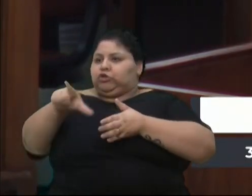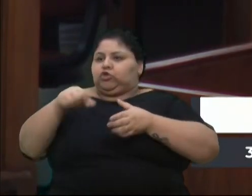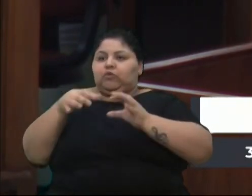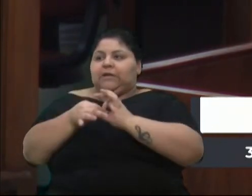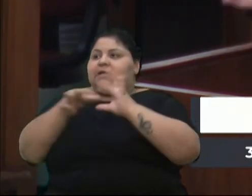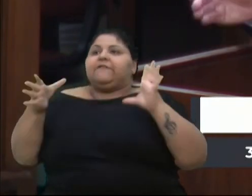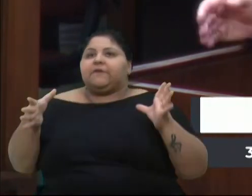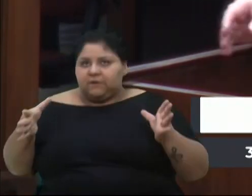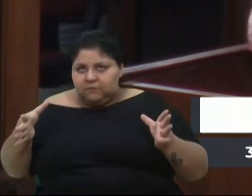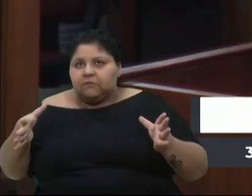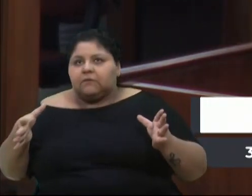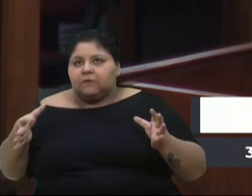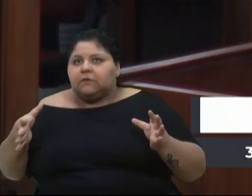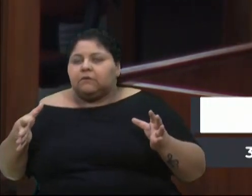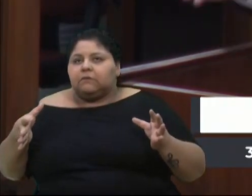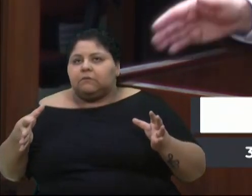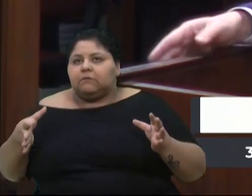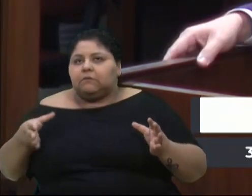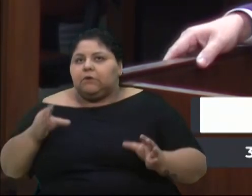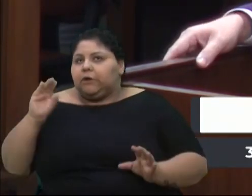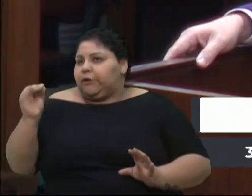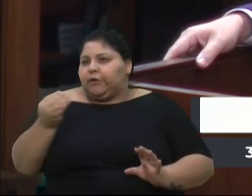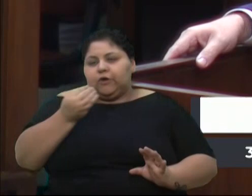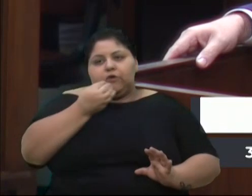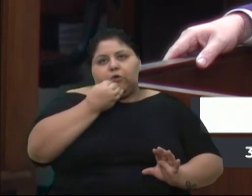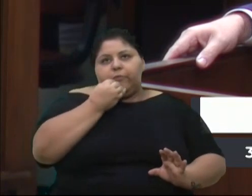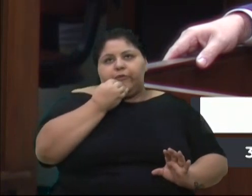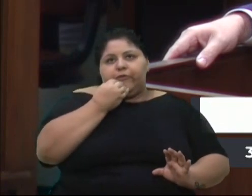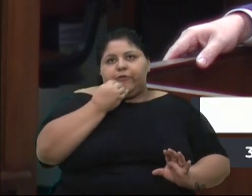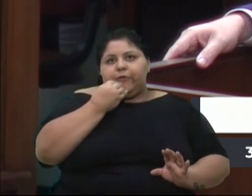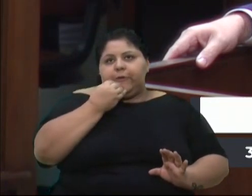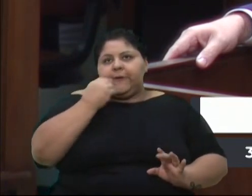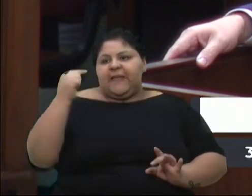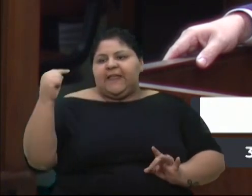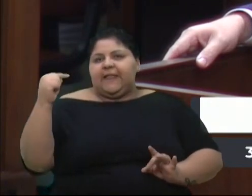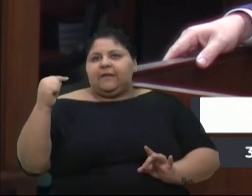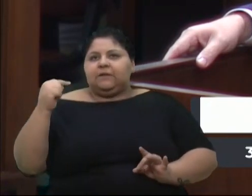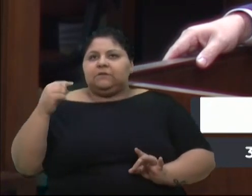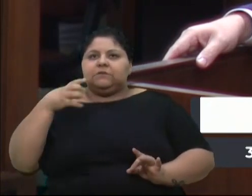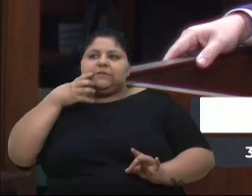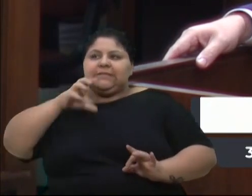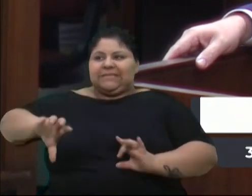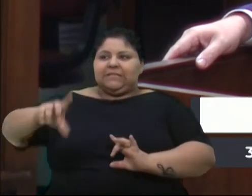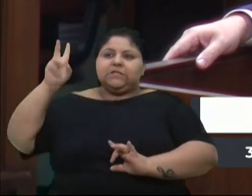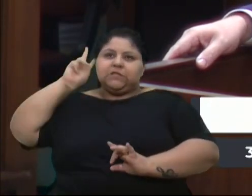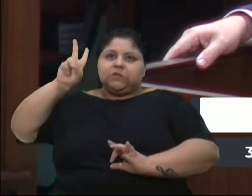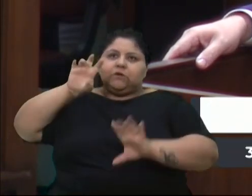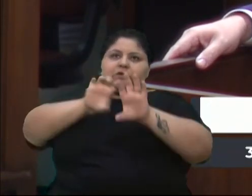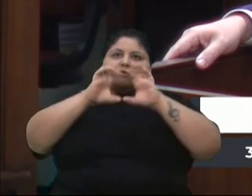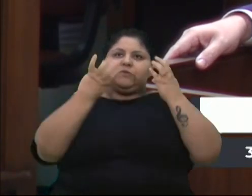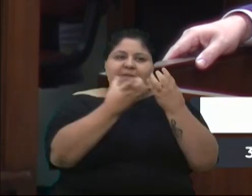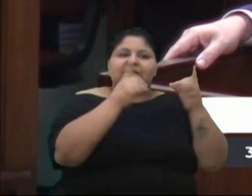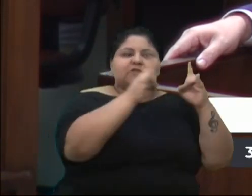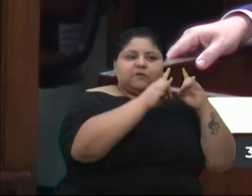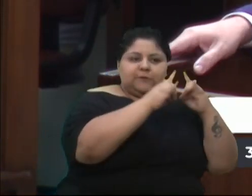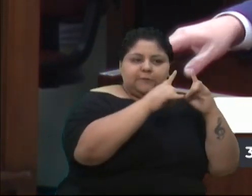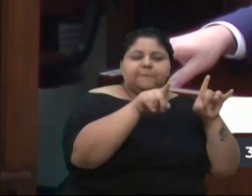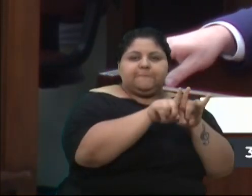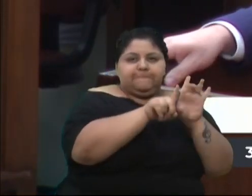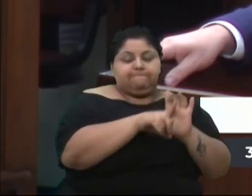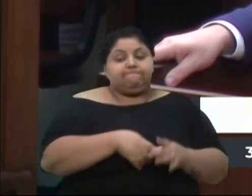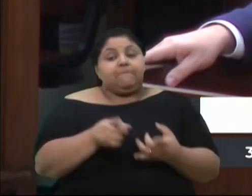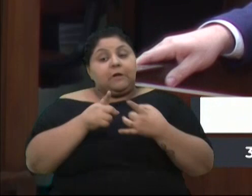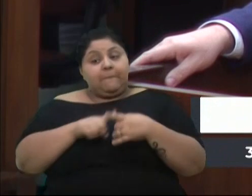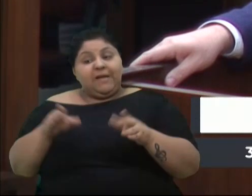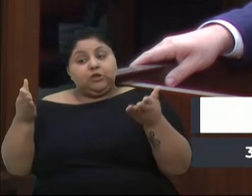assim, negando, vamos dizer assim, a história das comunidades e dessas associações. Mas dizer que nós estamos hoje